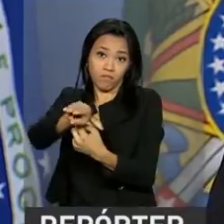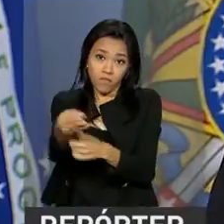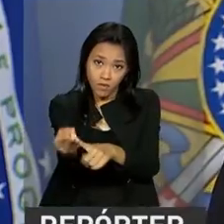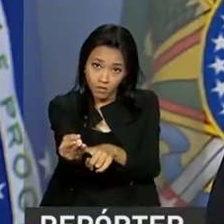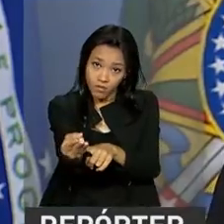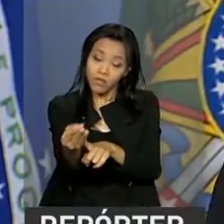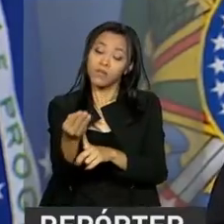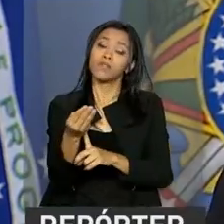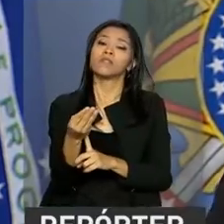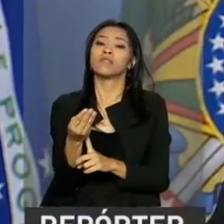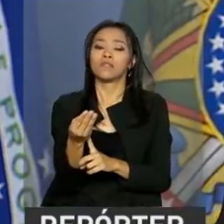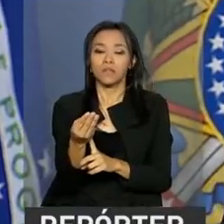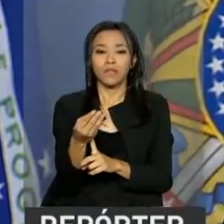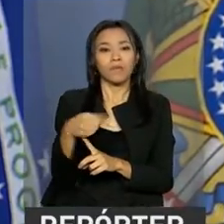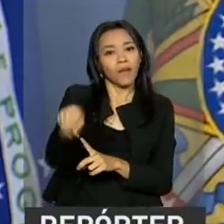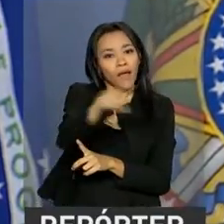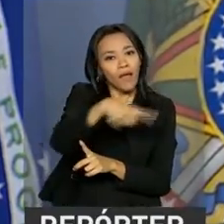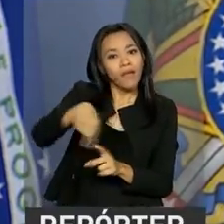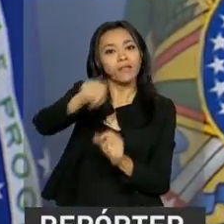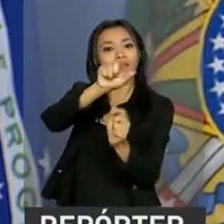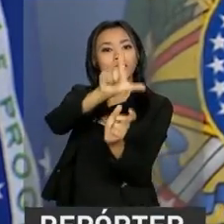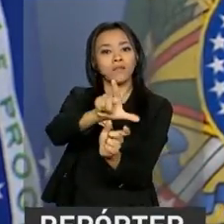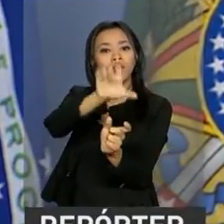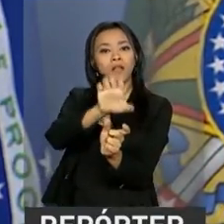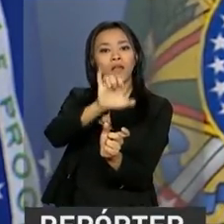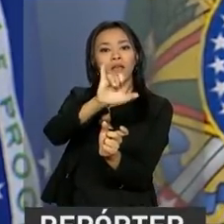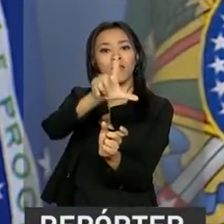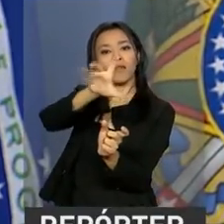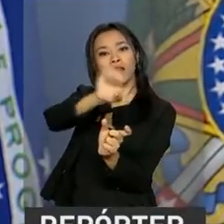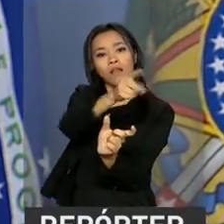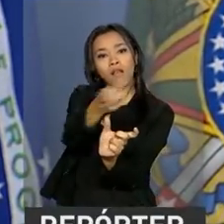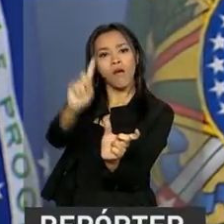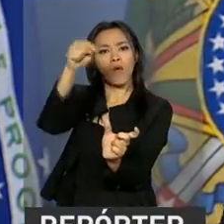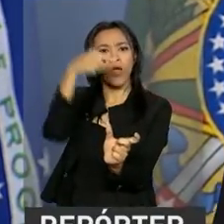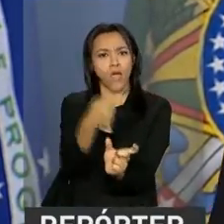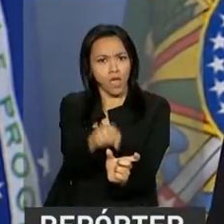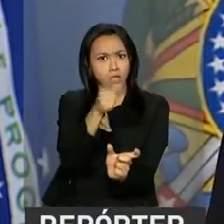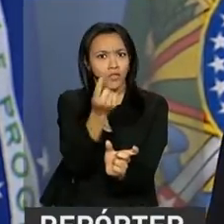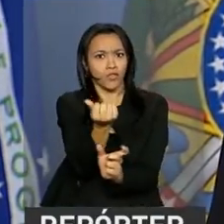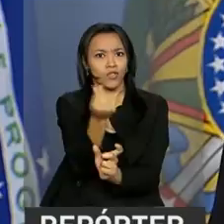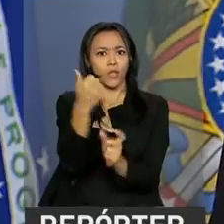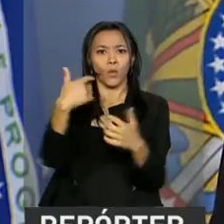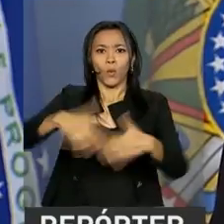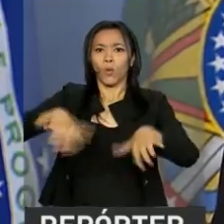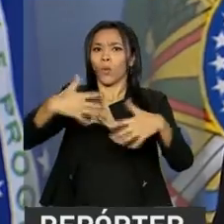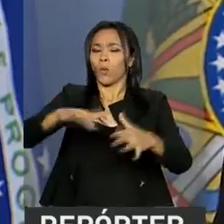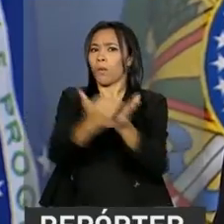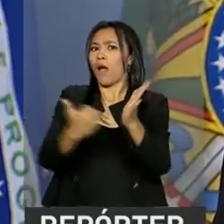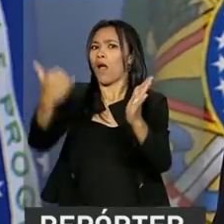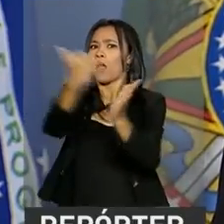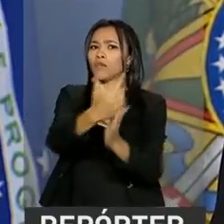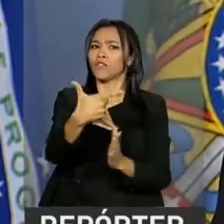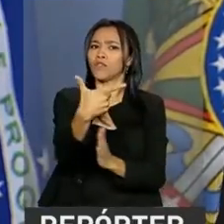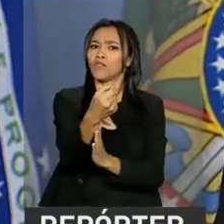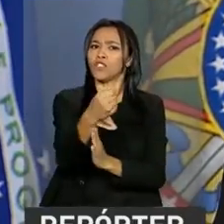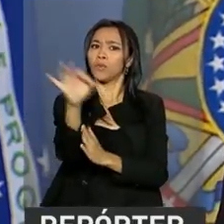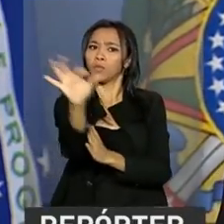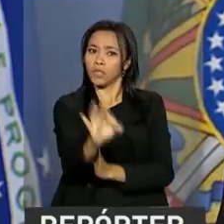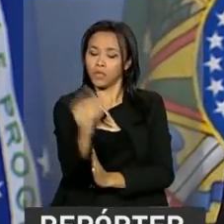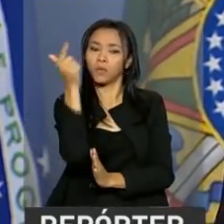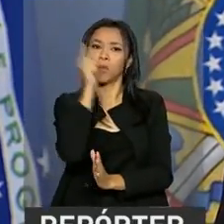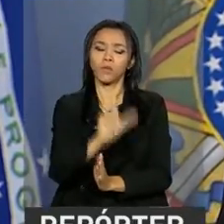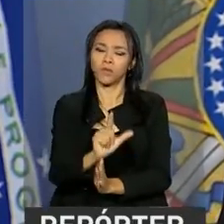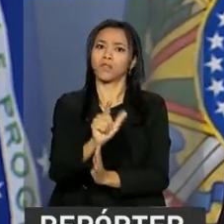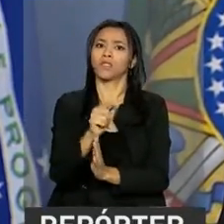para esses leilões, mas é um saldo que supera em mais de 20% o